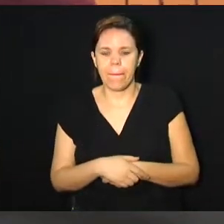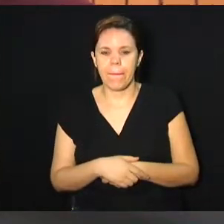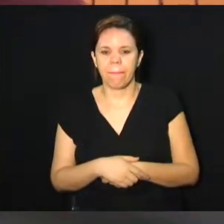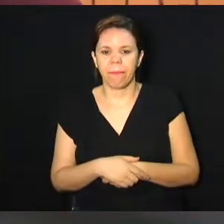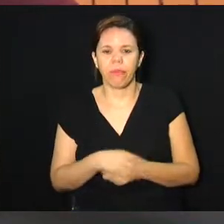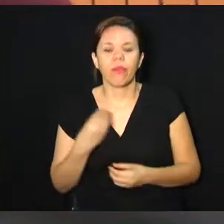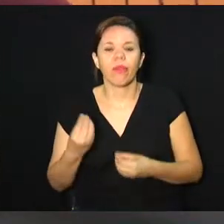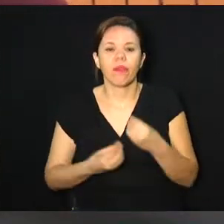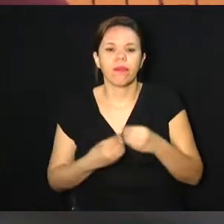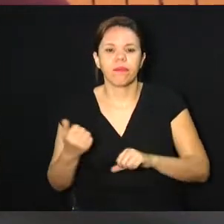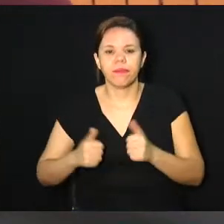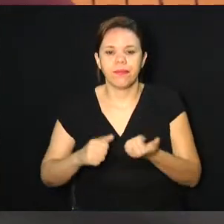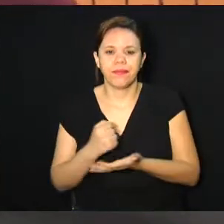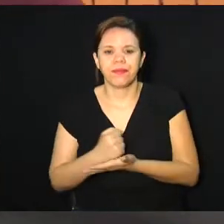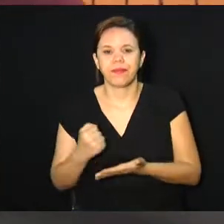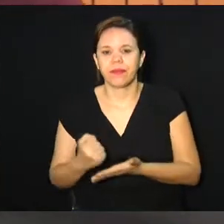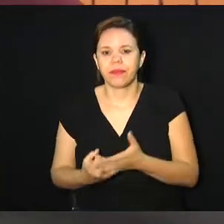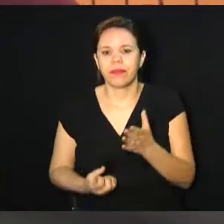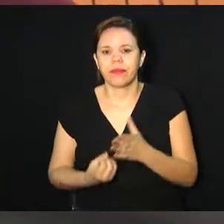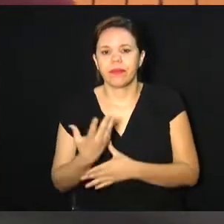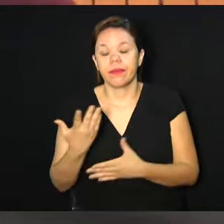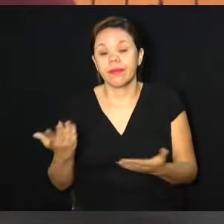como a licitação ia sair.